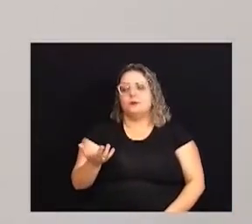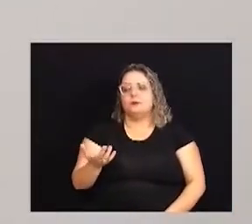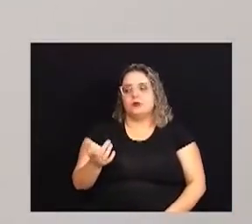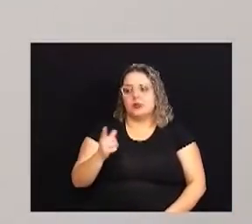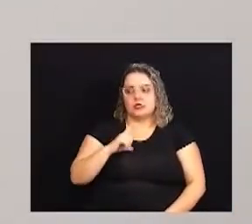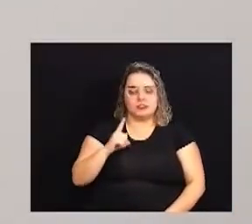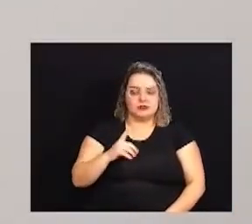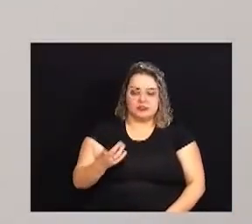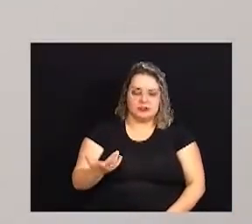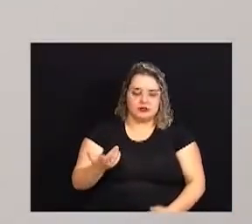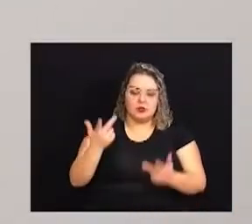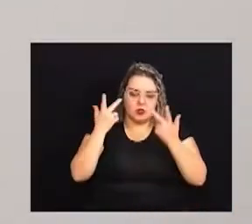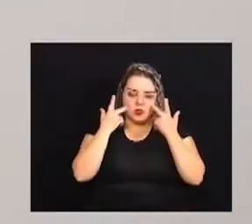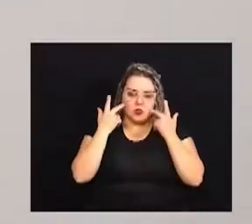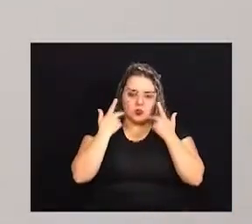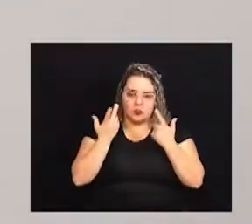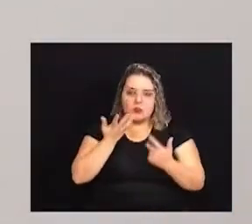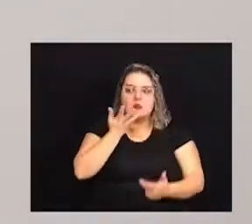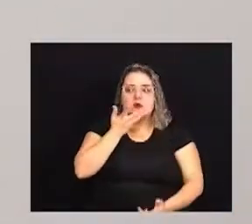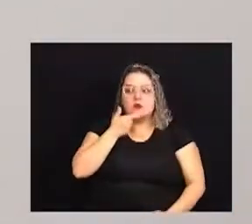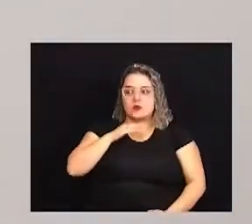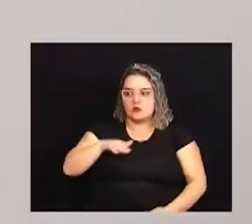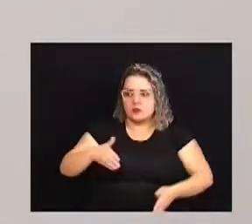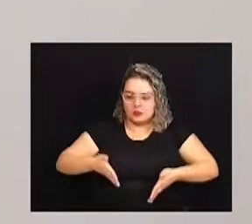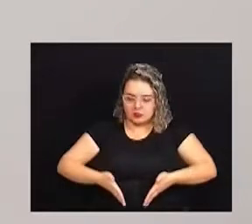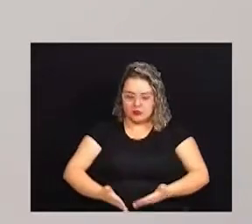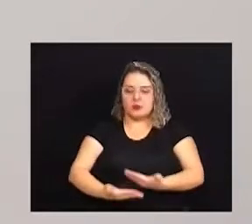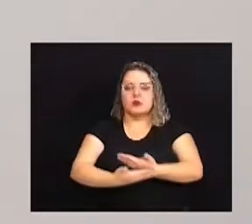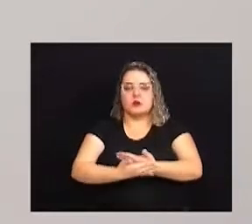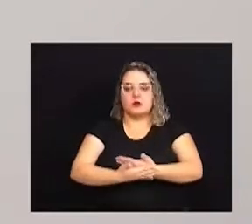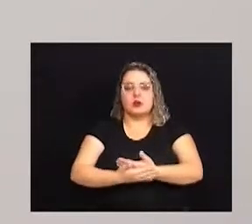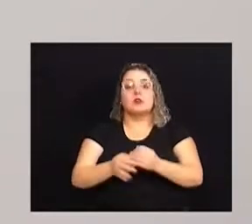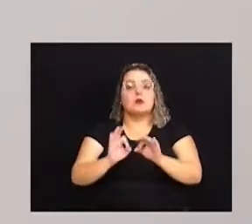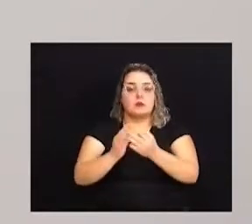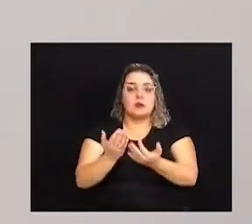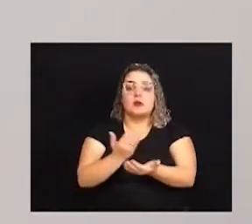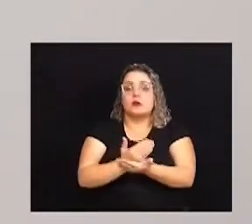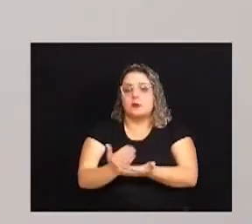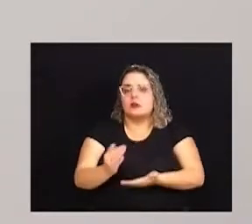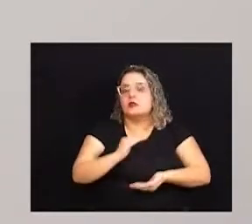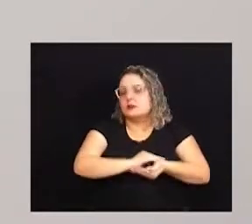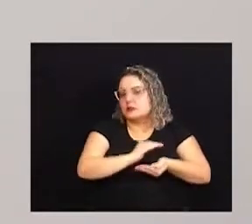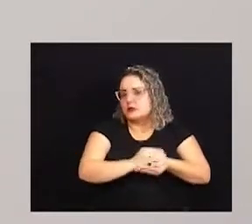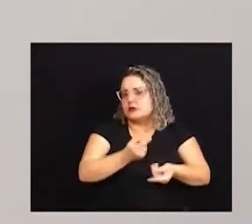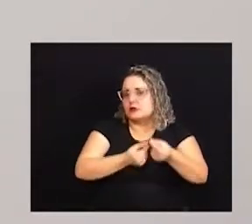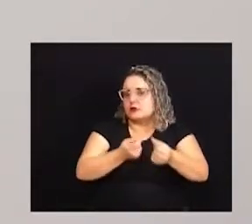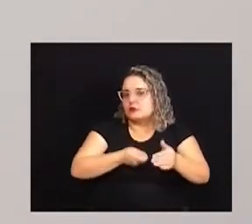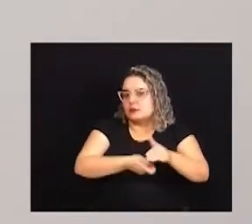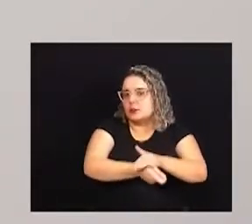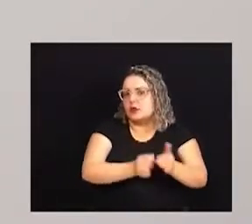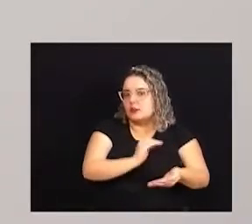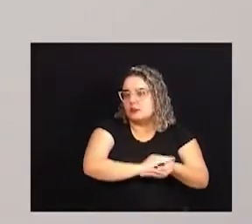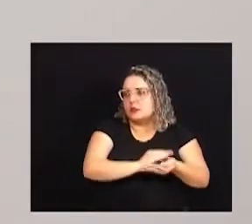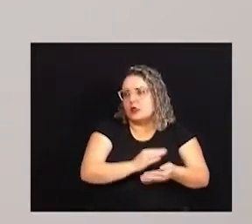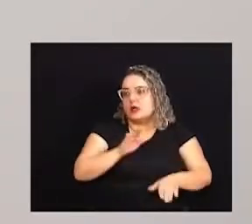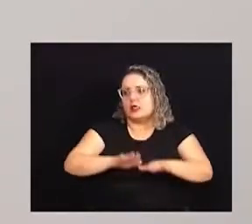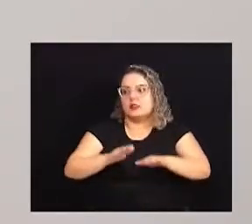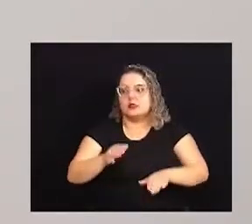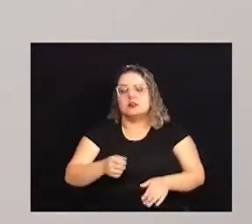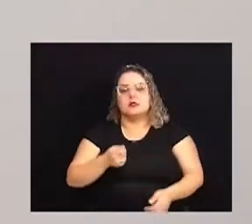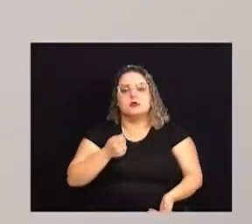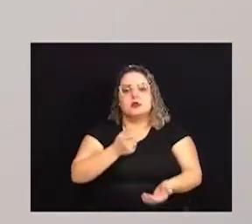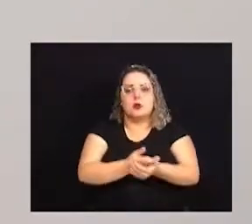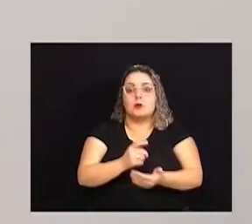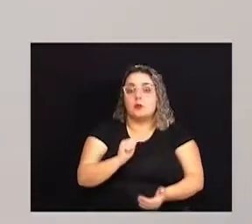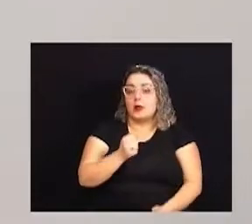Unidos, onde é comum, a criança nasce e a família já começa a fazer uma poupança para essa criança, né? Ou eles compram